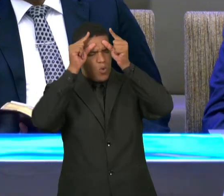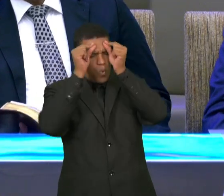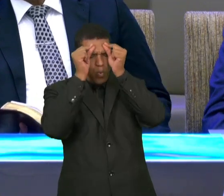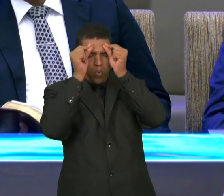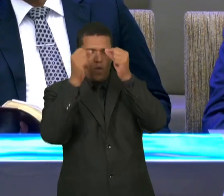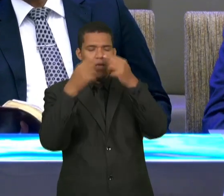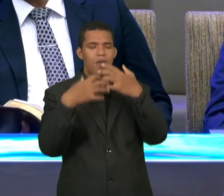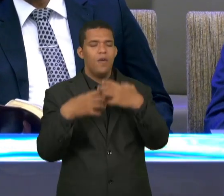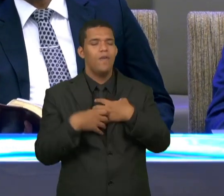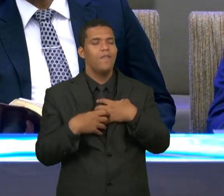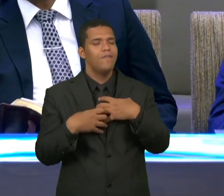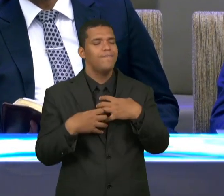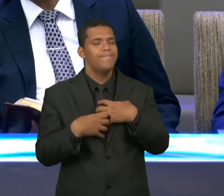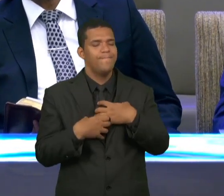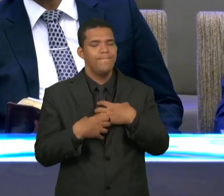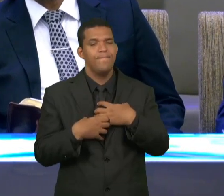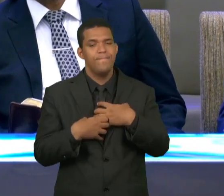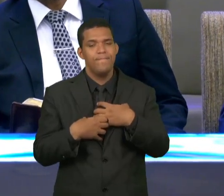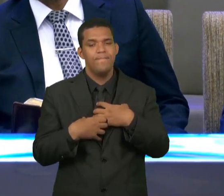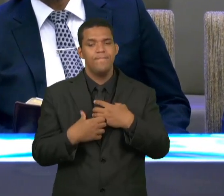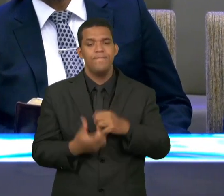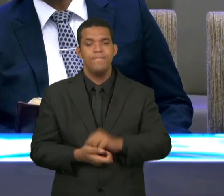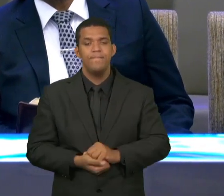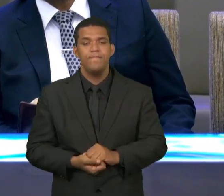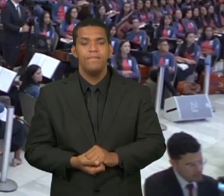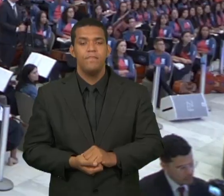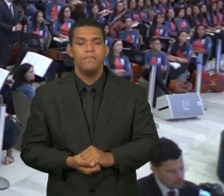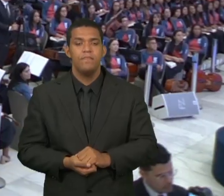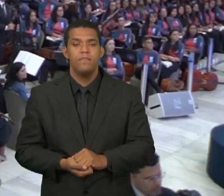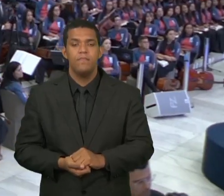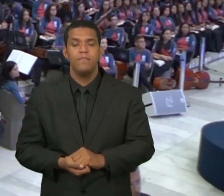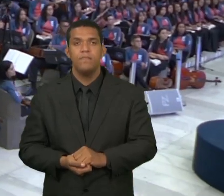Tranquiliza a minha mente. Quantos anos?